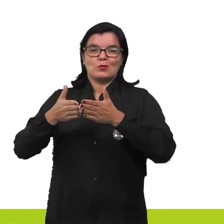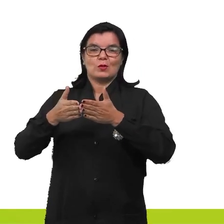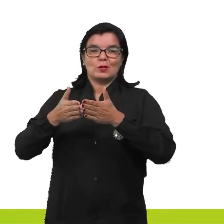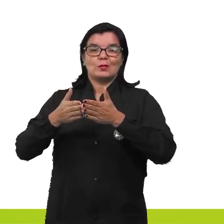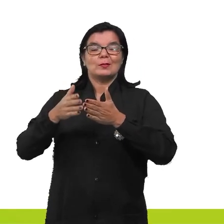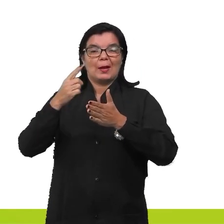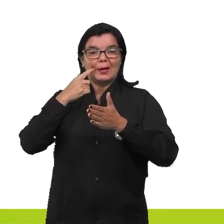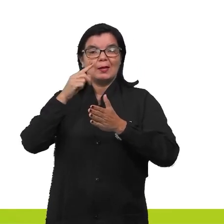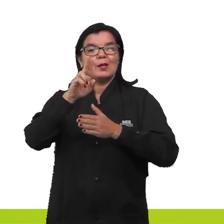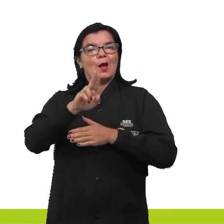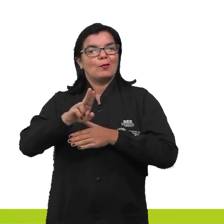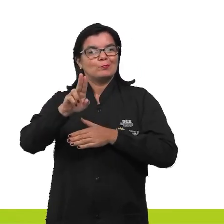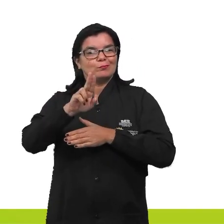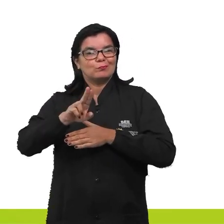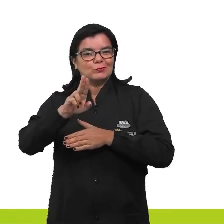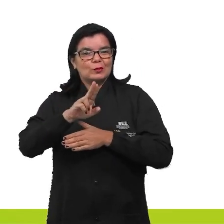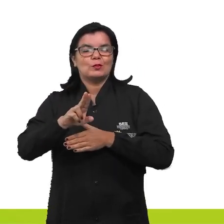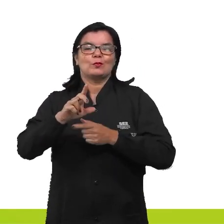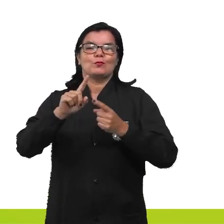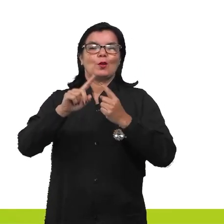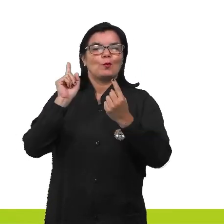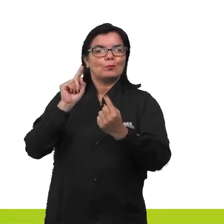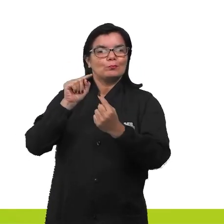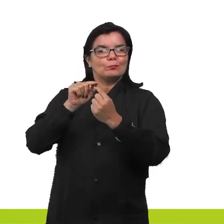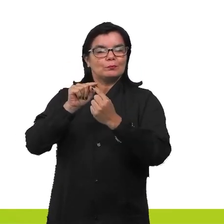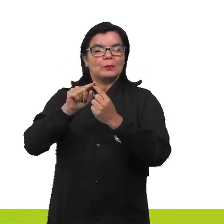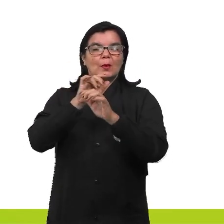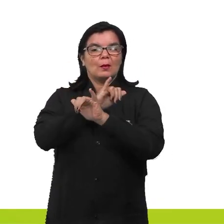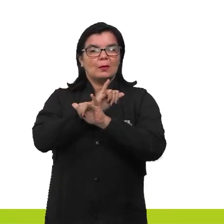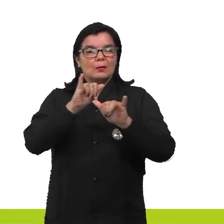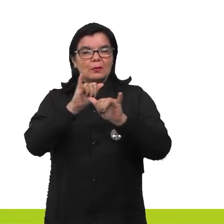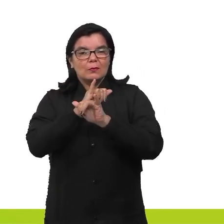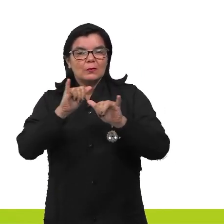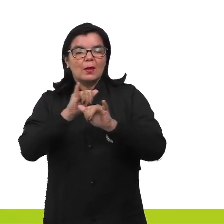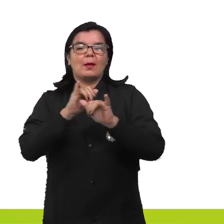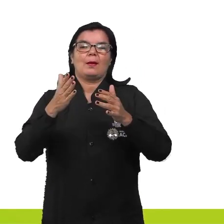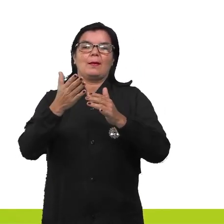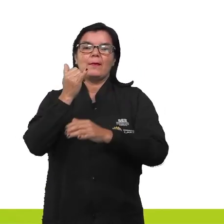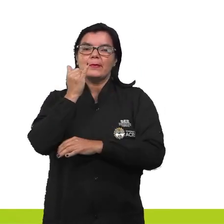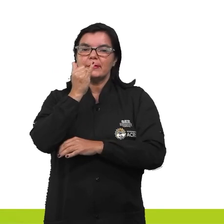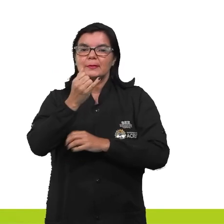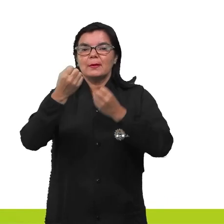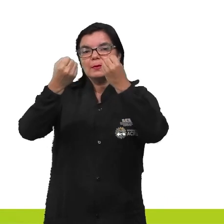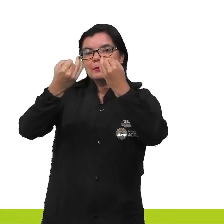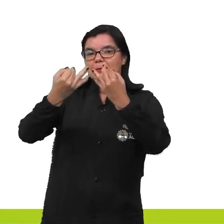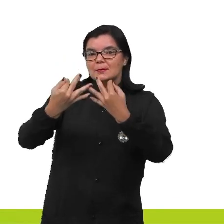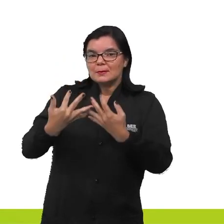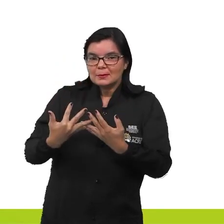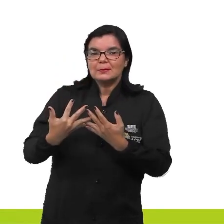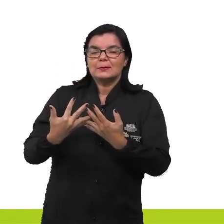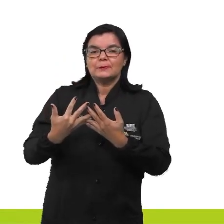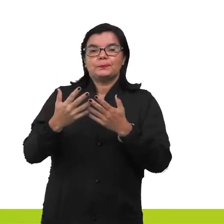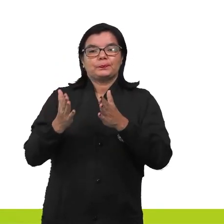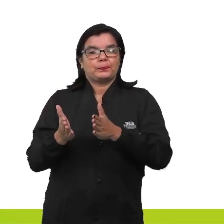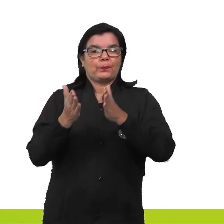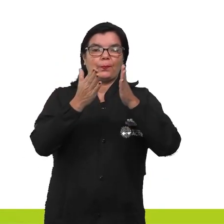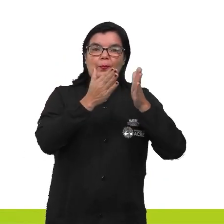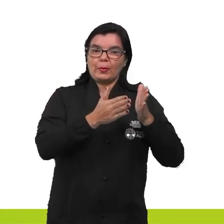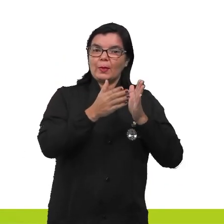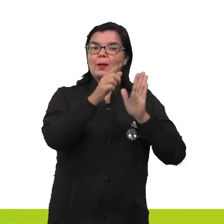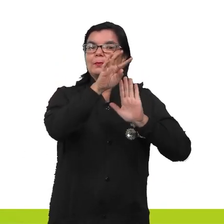função utilitária, que tem como objetivo informar, noticiar, esclarecer. Já o